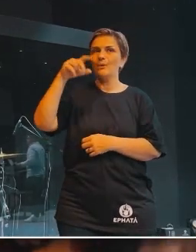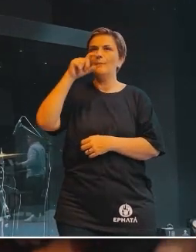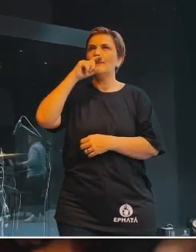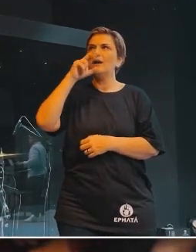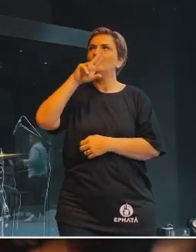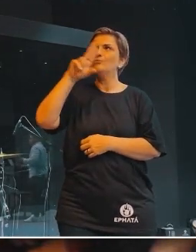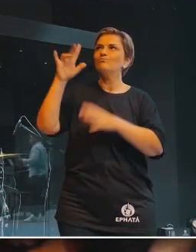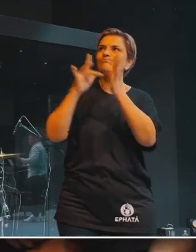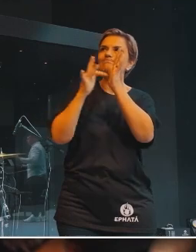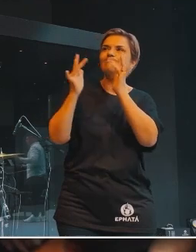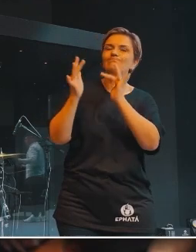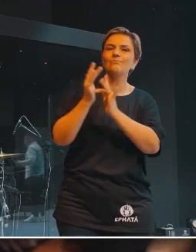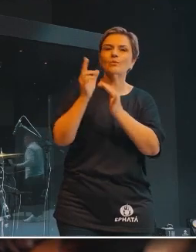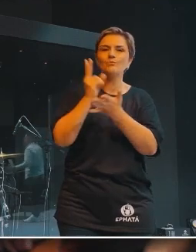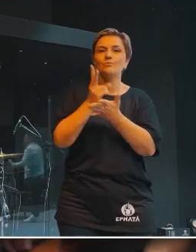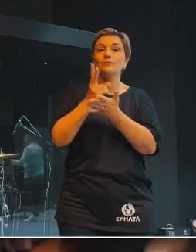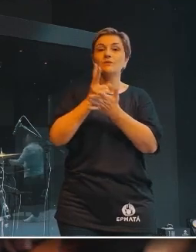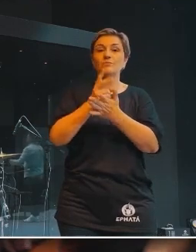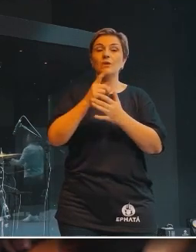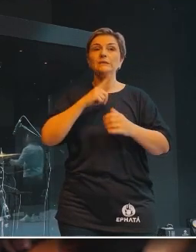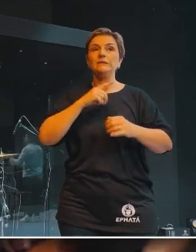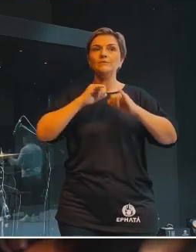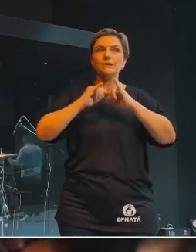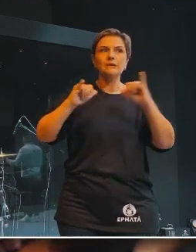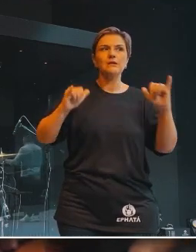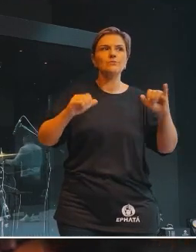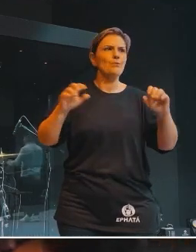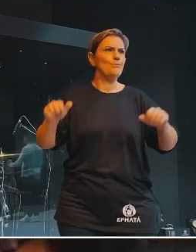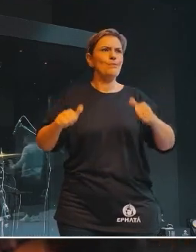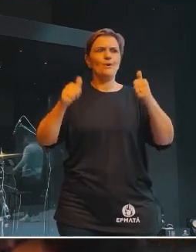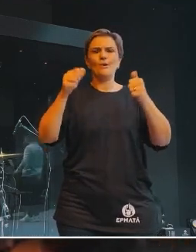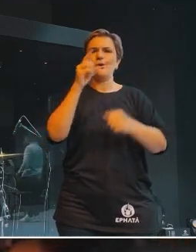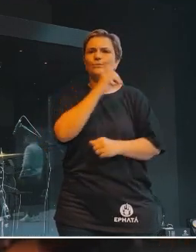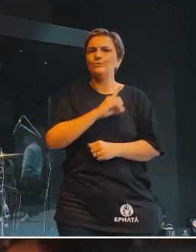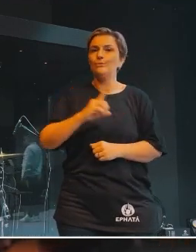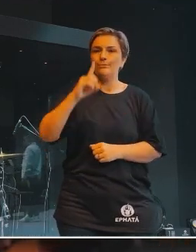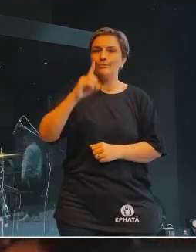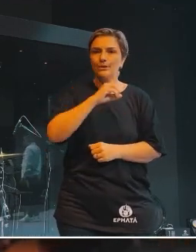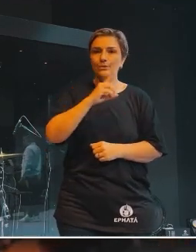de Jesus, como sempre nós temos declarado, esse já é o nosso melhor domingo.